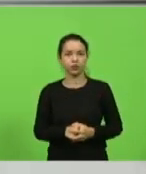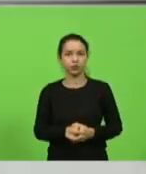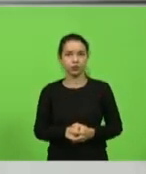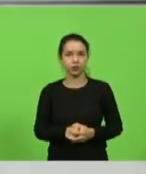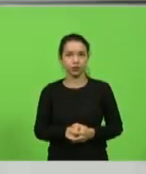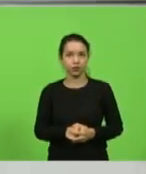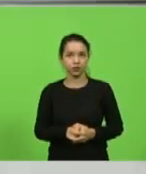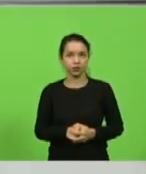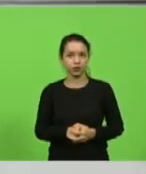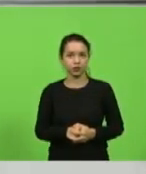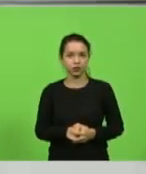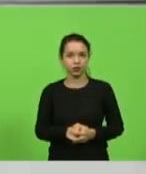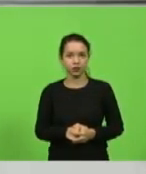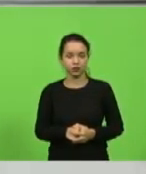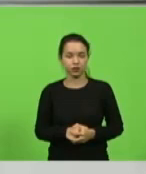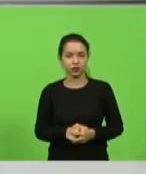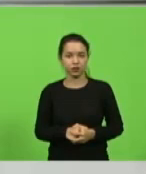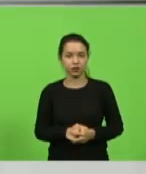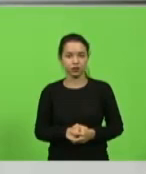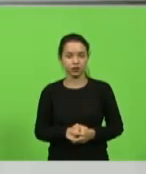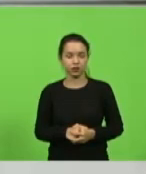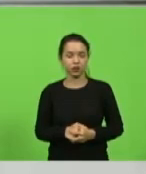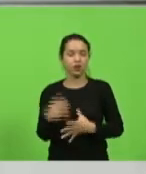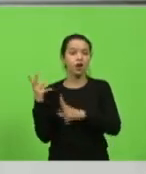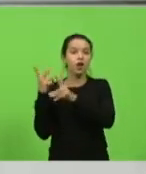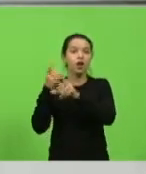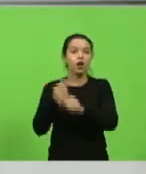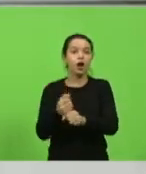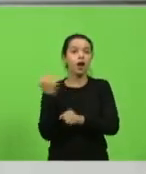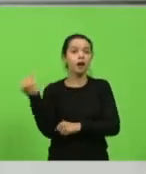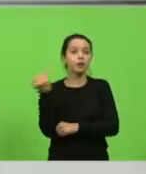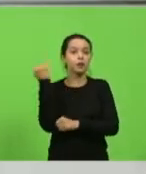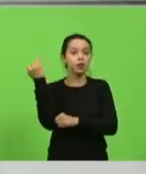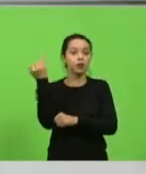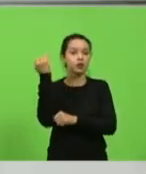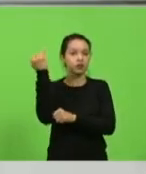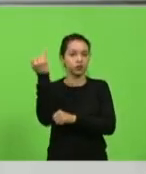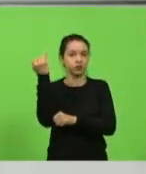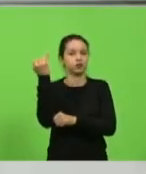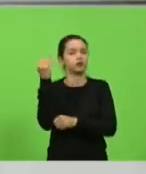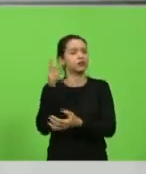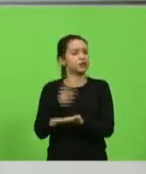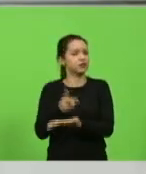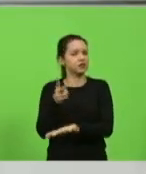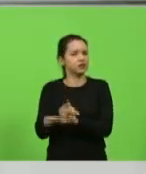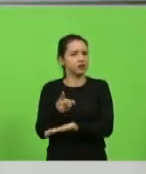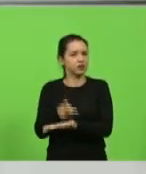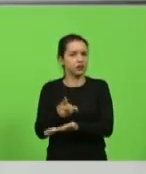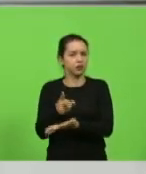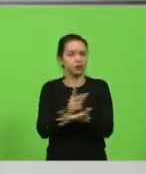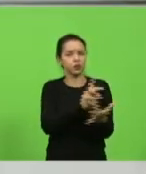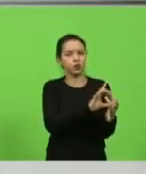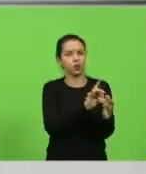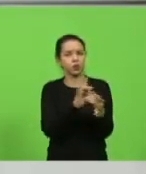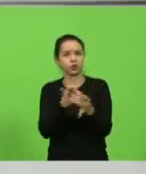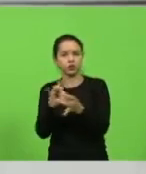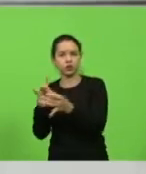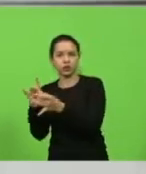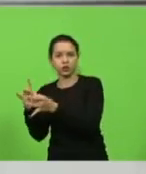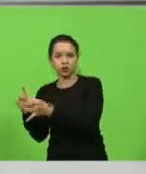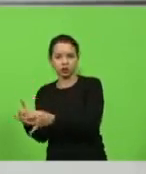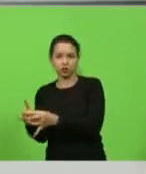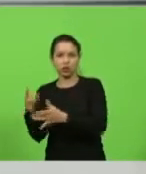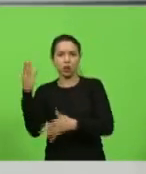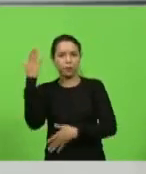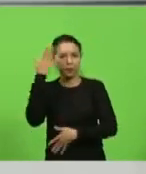mundo. Resgata-se a importância que sempre tiveram, no contexto das provas